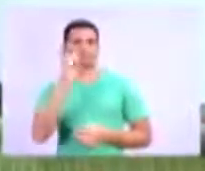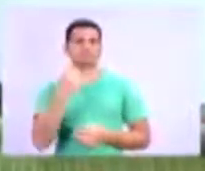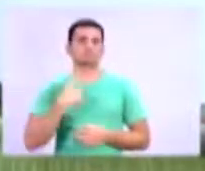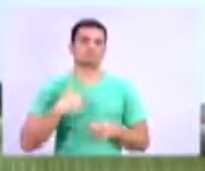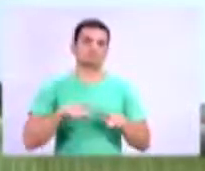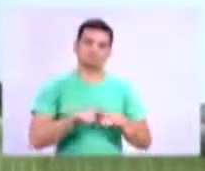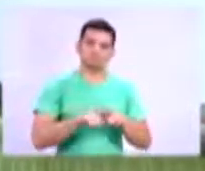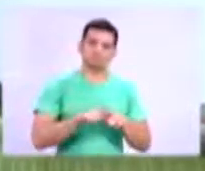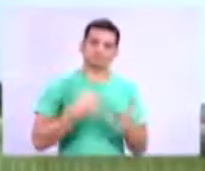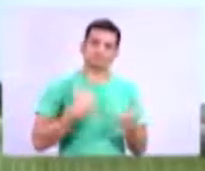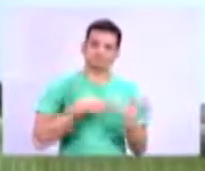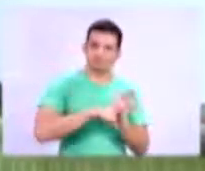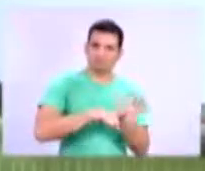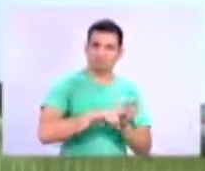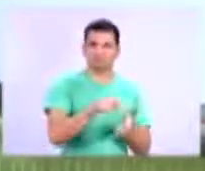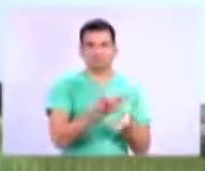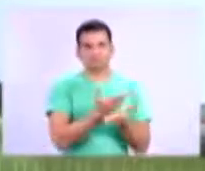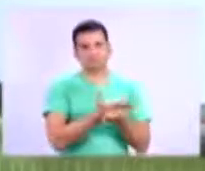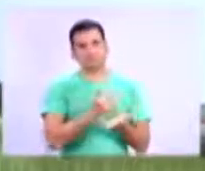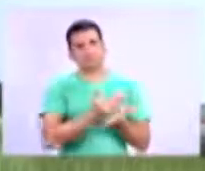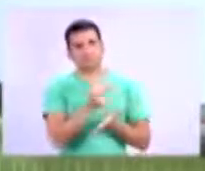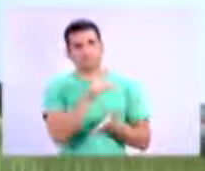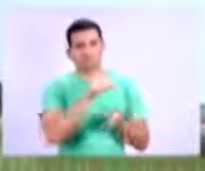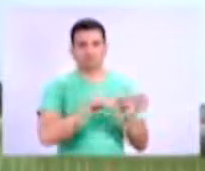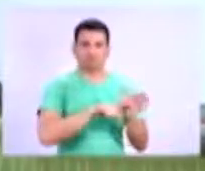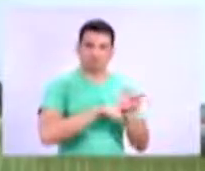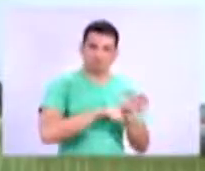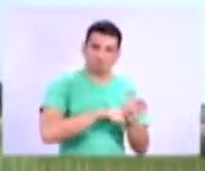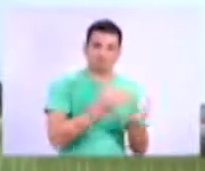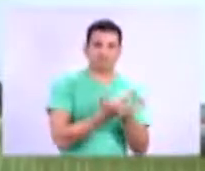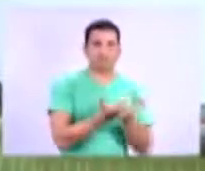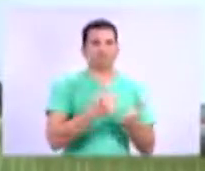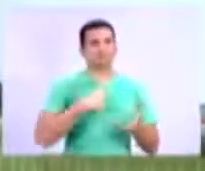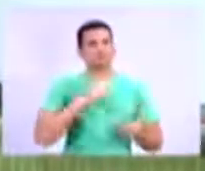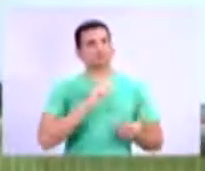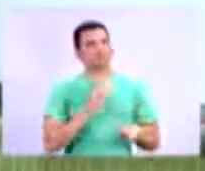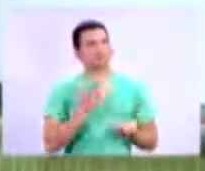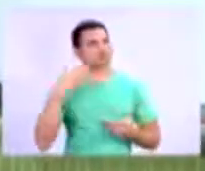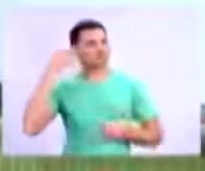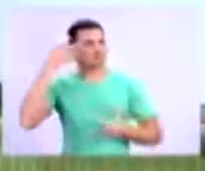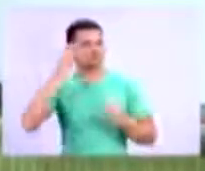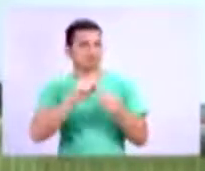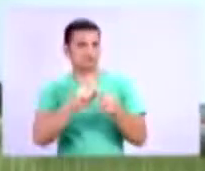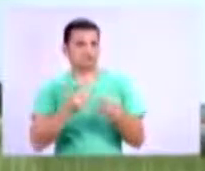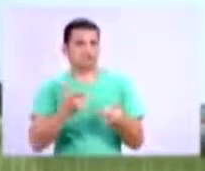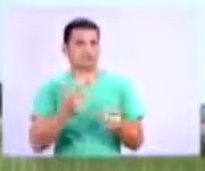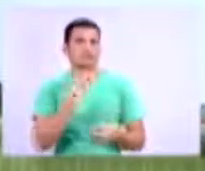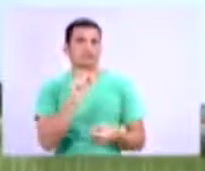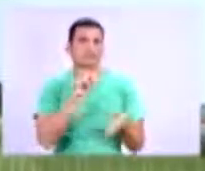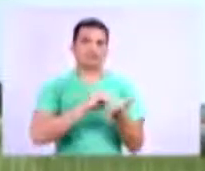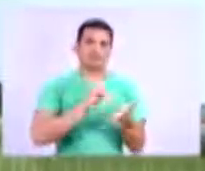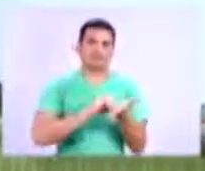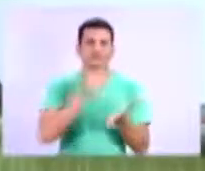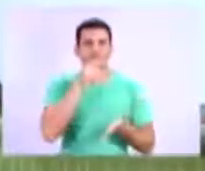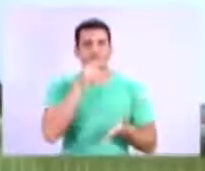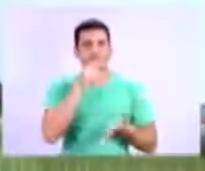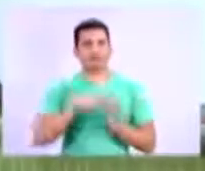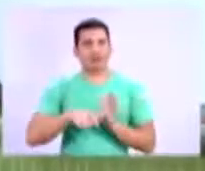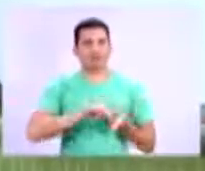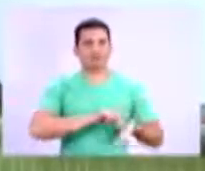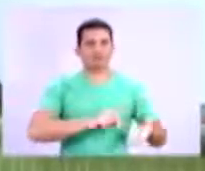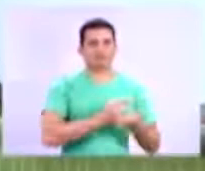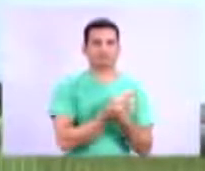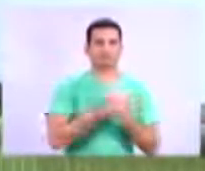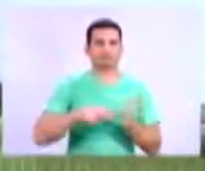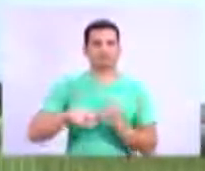que eram colocados, e a partir desses estudos eu desenvolvi as minhas palestras, que a falta de água viria tão antes, né?